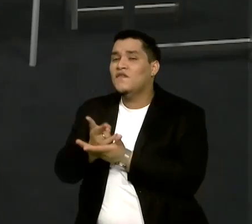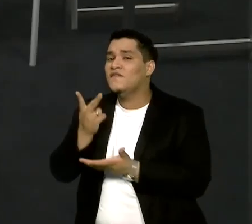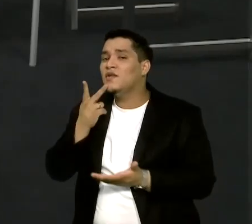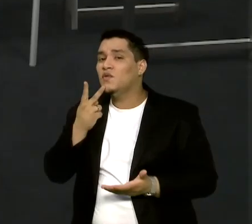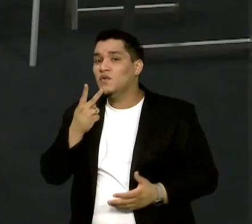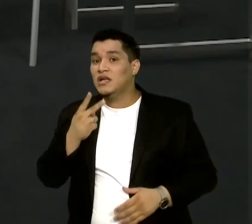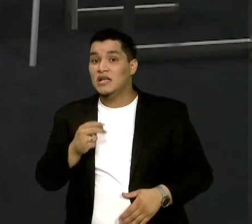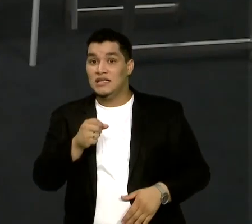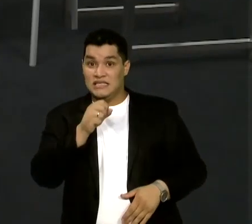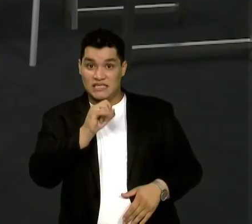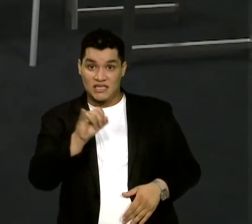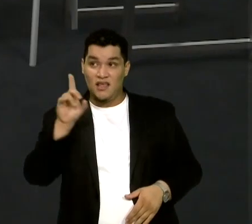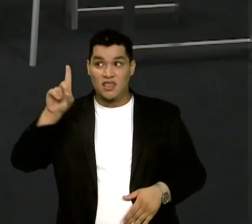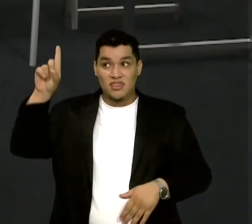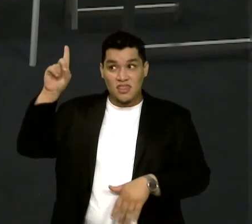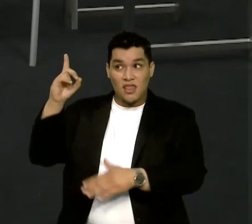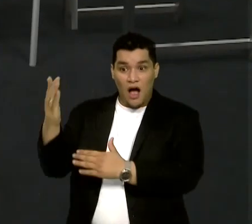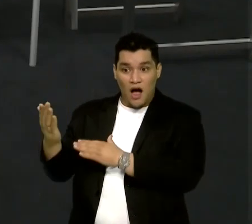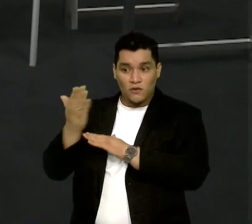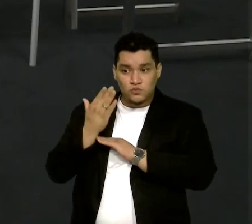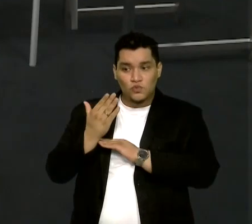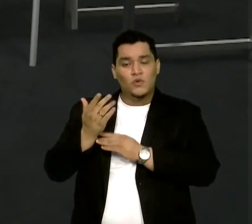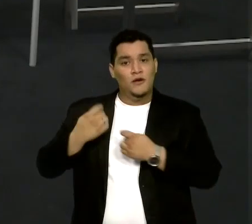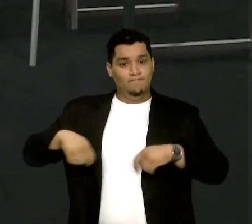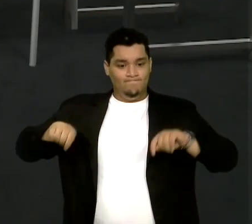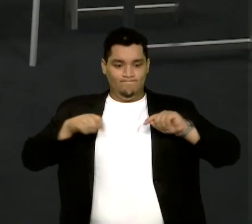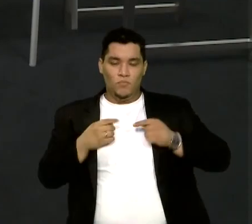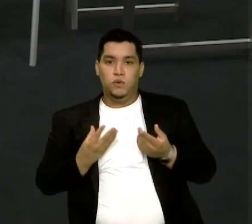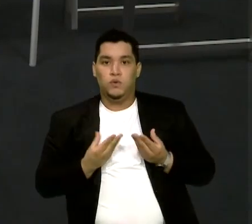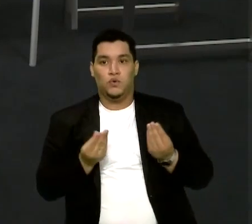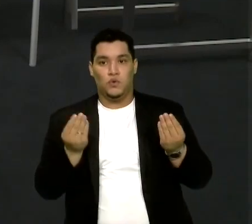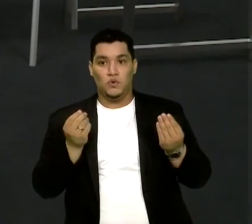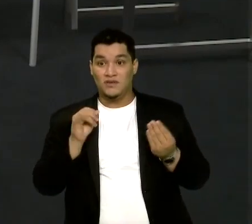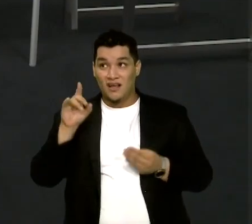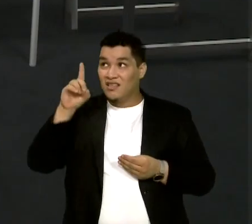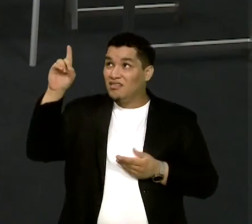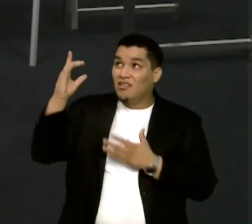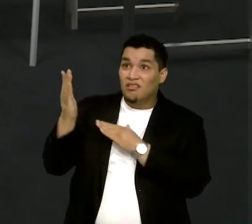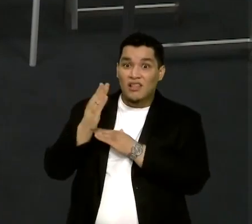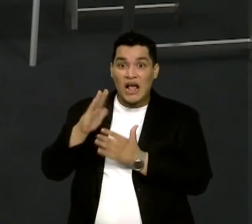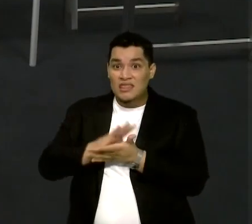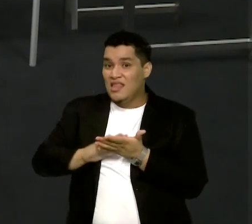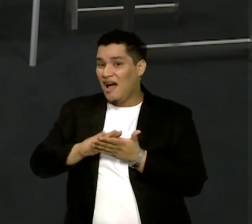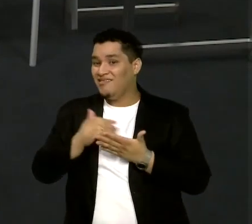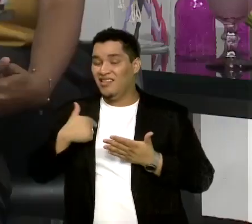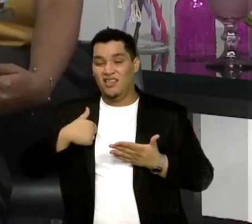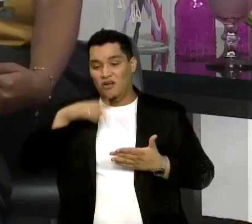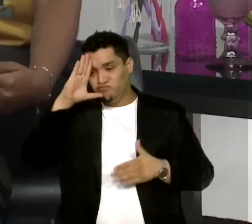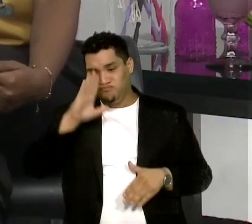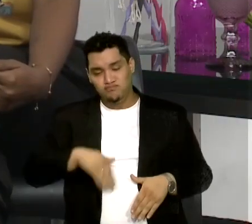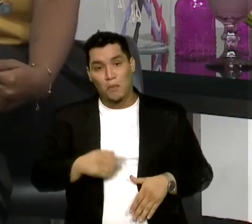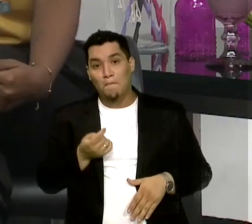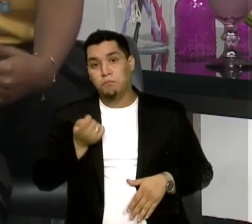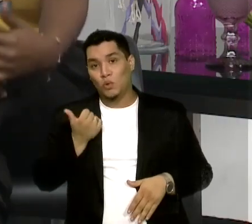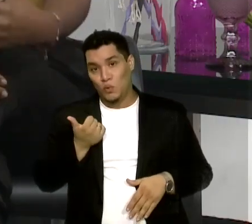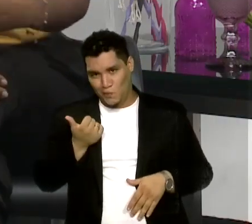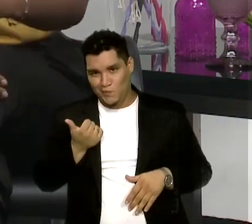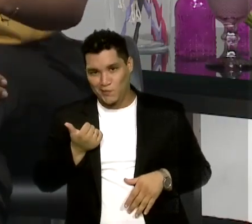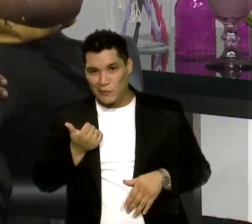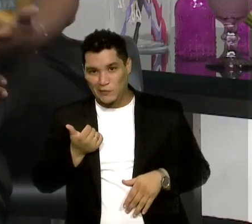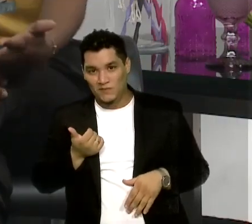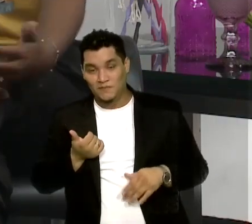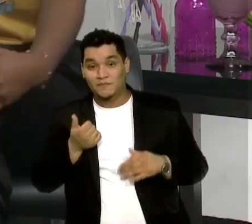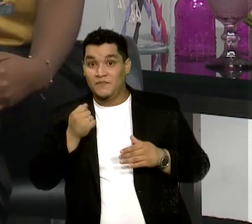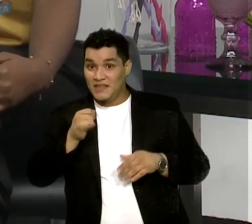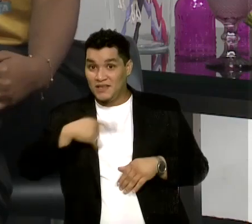muito sem Deus é nada. Então, a gente sempre buscando o coletivo e acreditando nos nossos sonhos, a